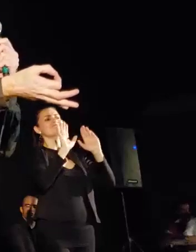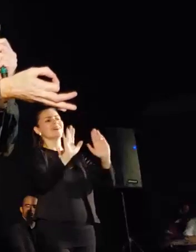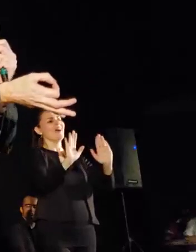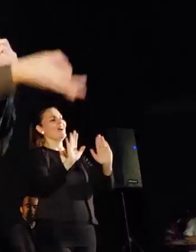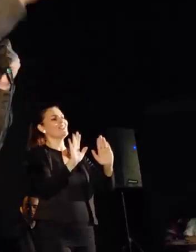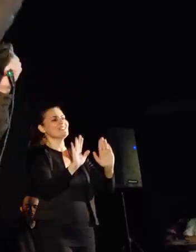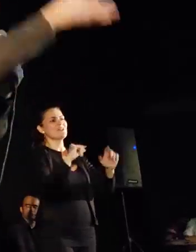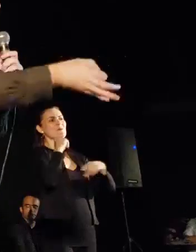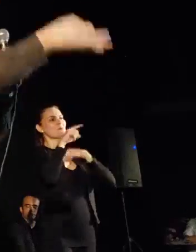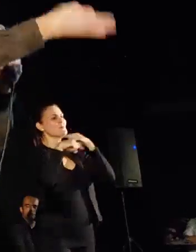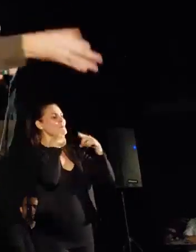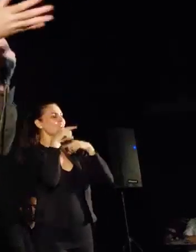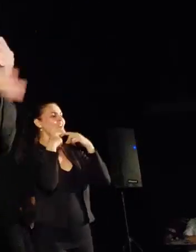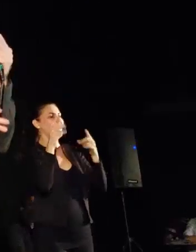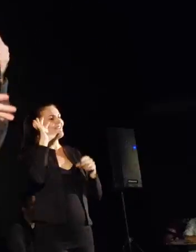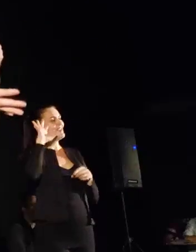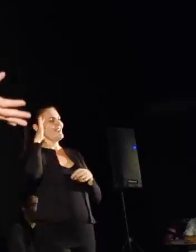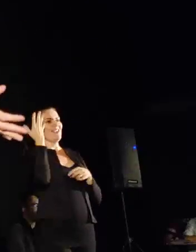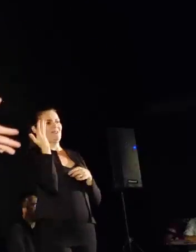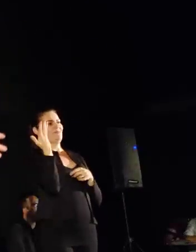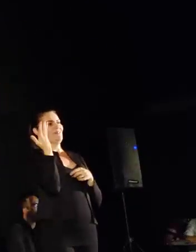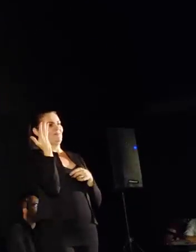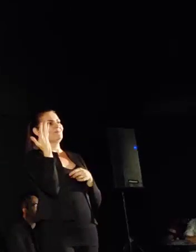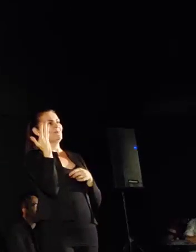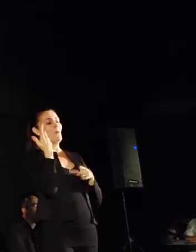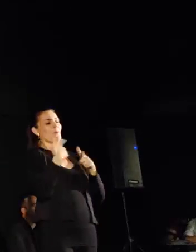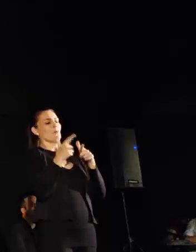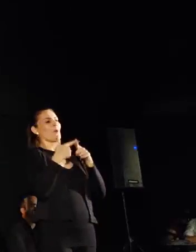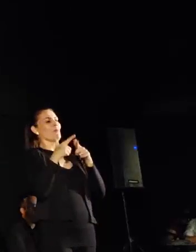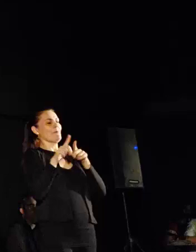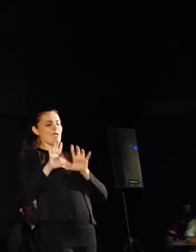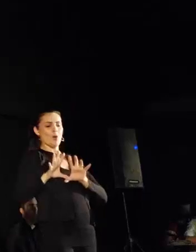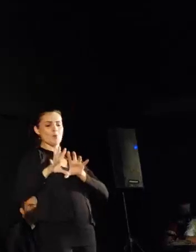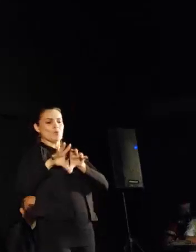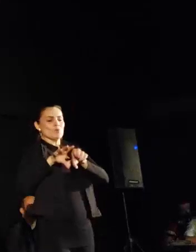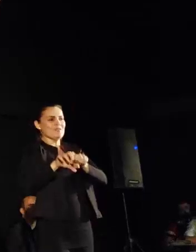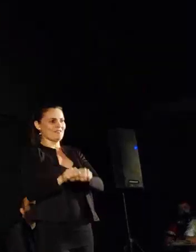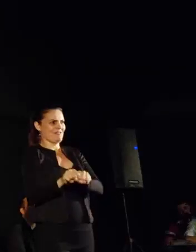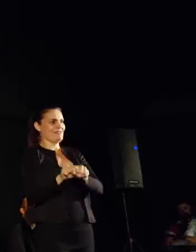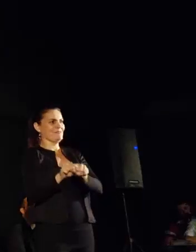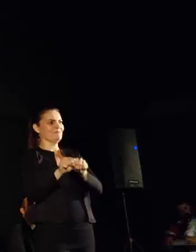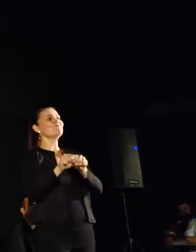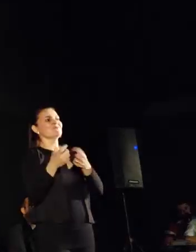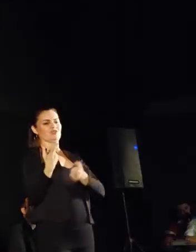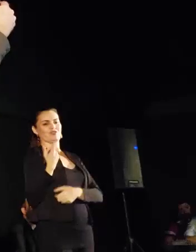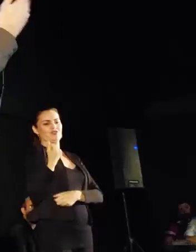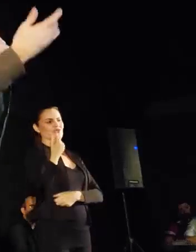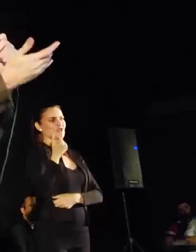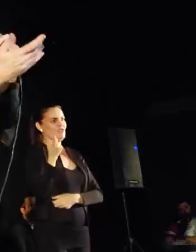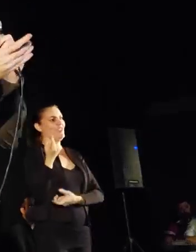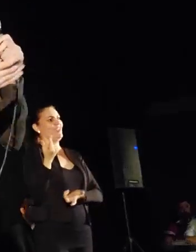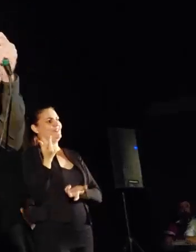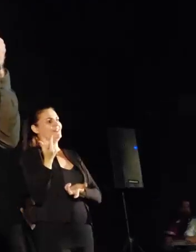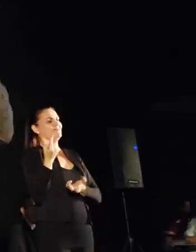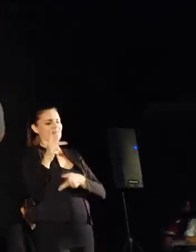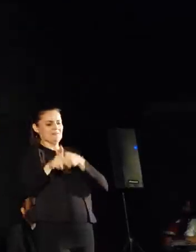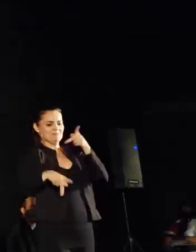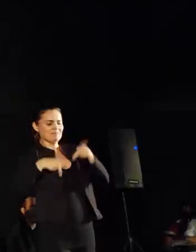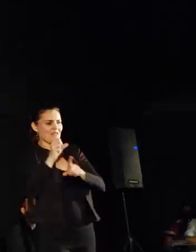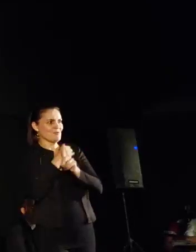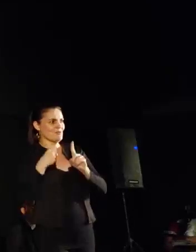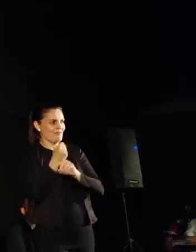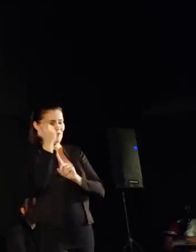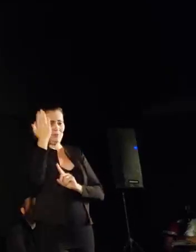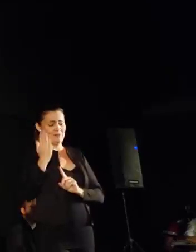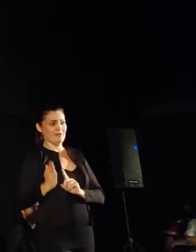fundamental de concentração de renda na sociedade brasileira. A imaginar que você, tirando o direito de trabalho